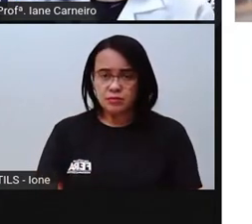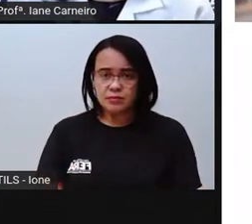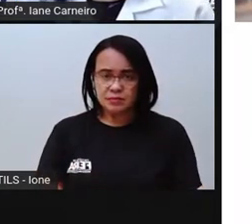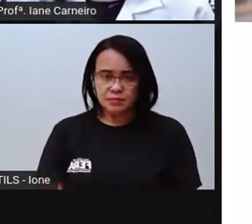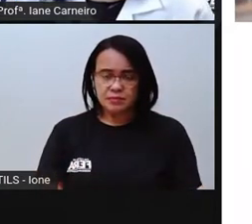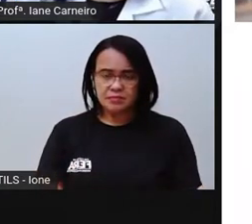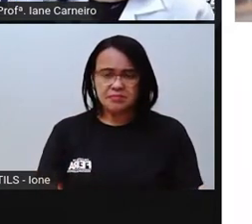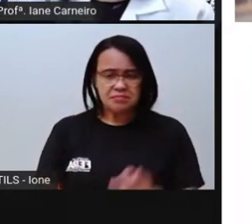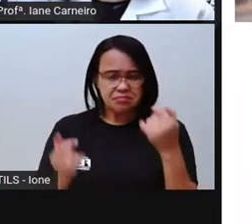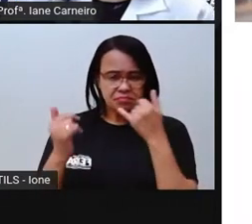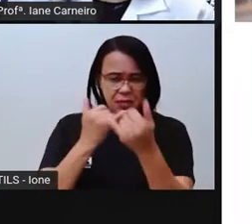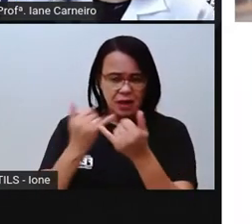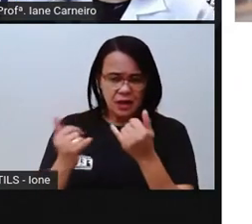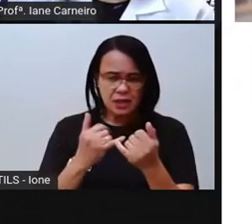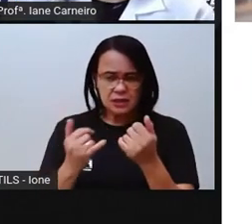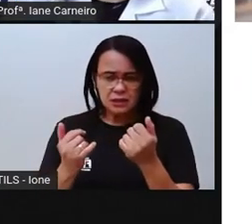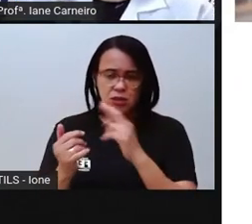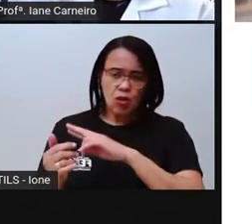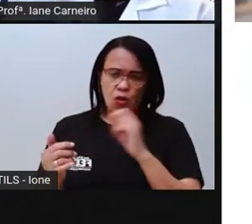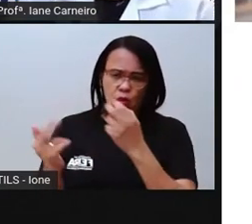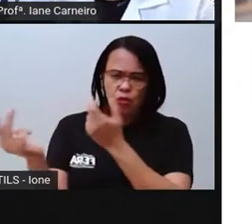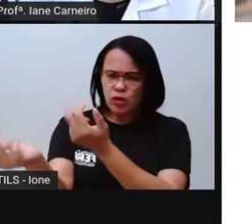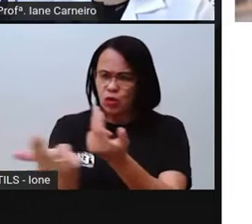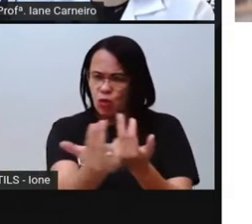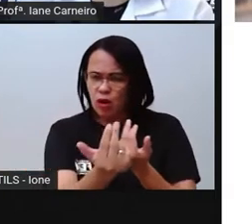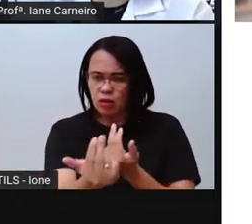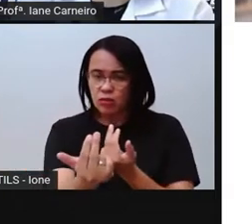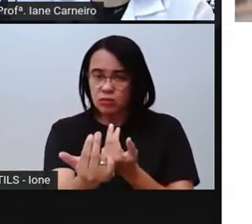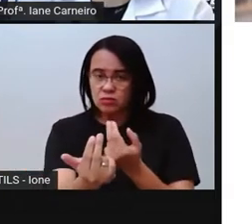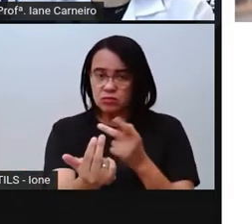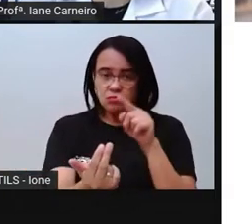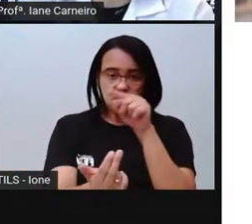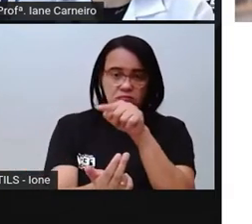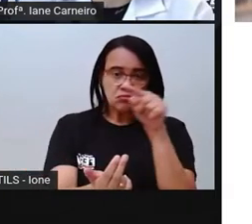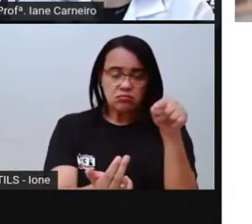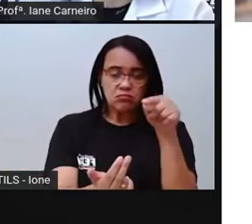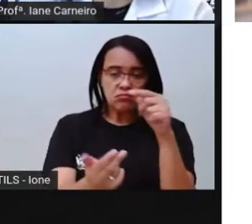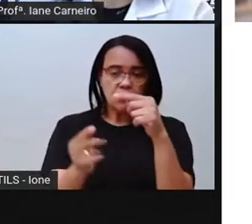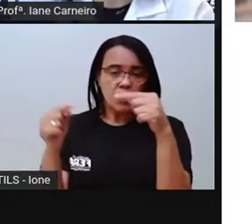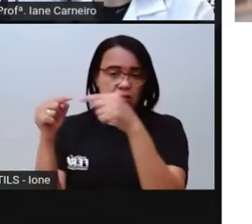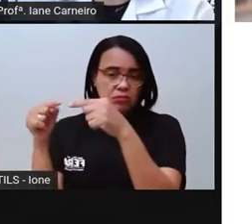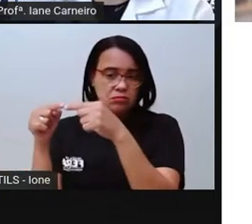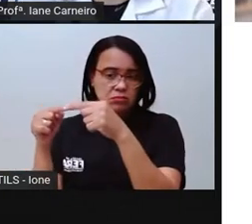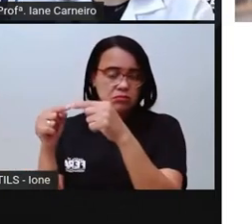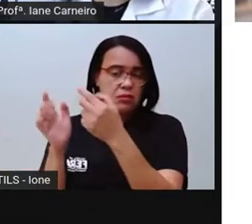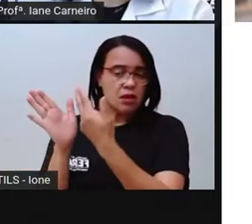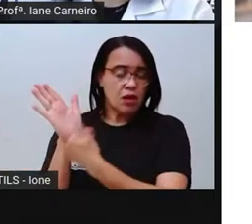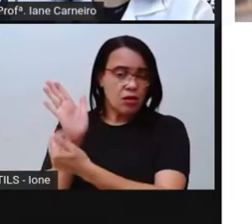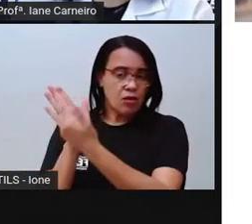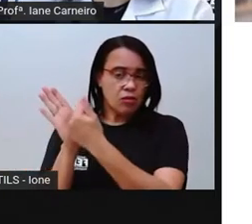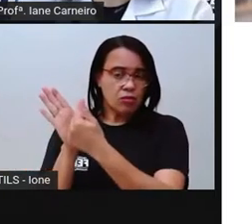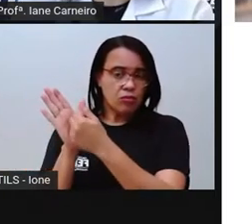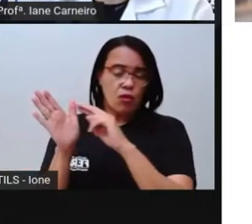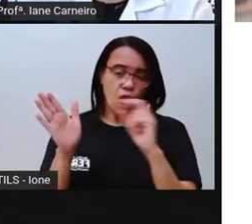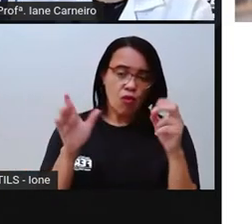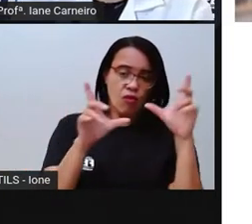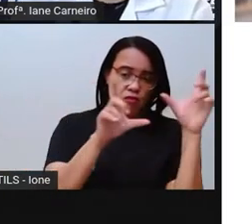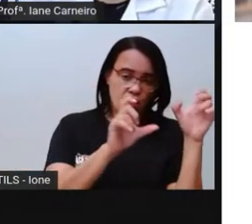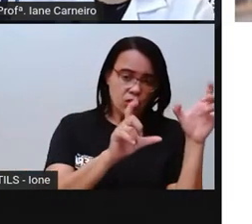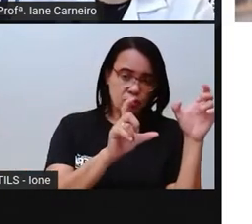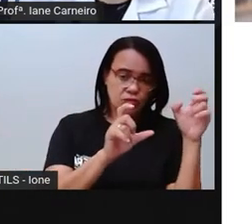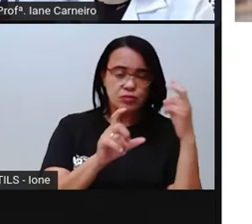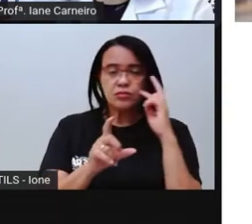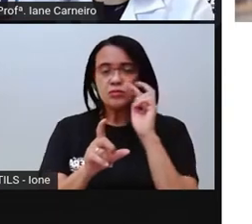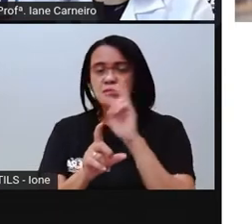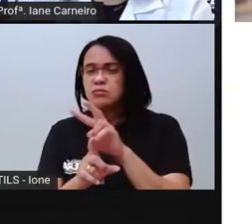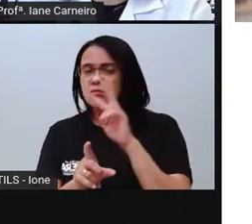são semelhantes, né? Nessa imagem daqui, a gente vê o quê? Carros, né? A gente vê